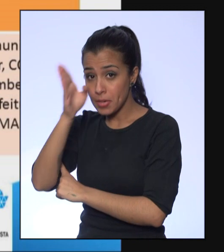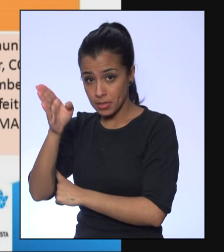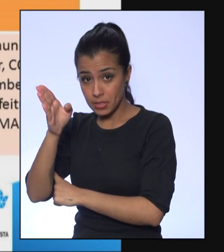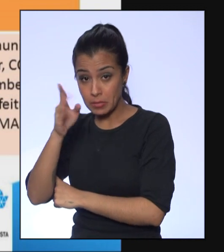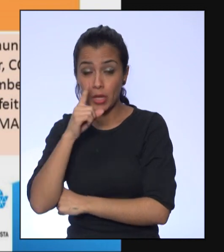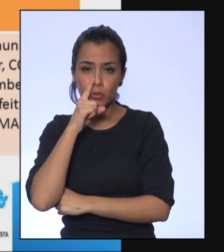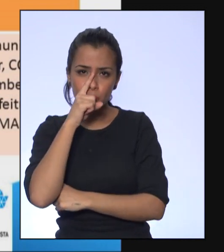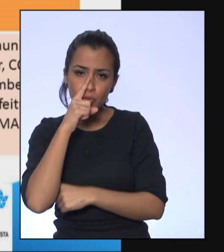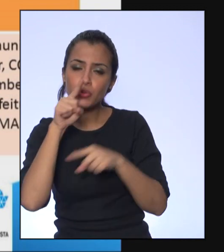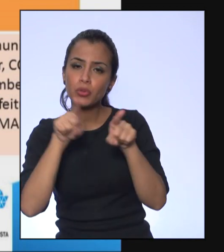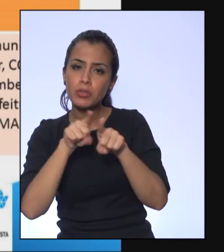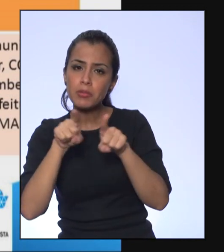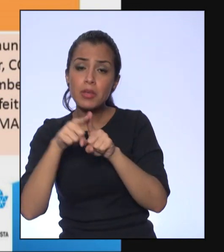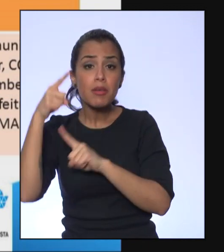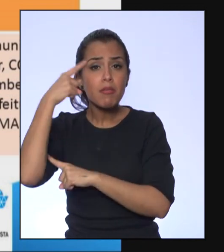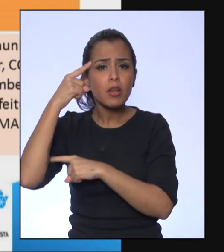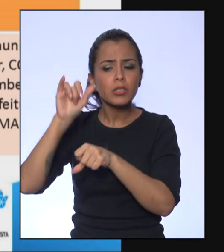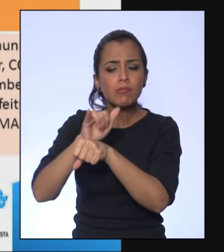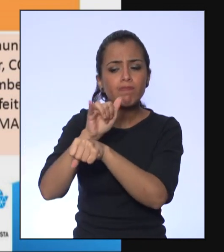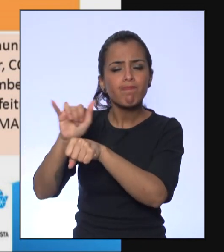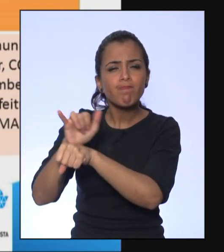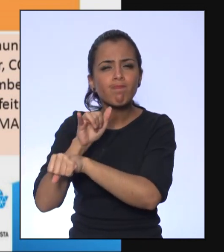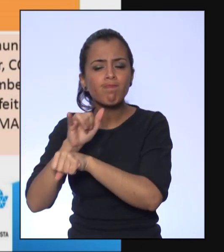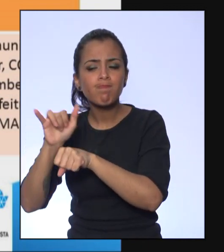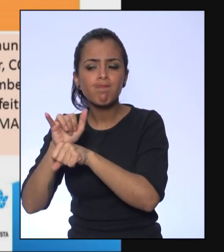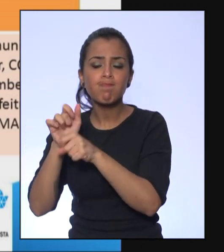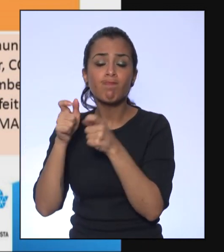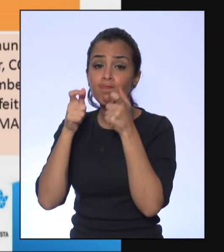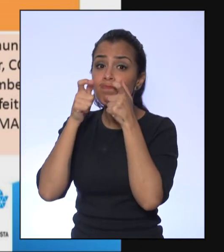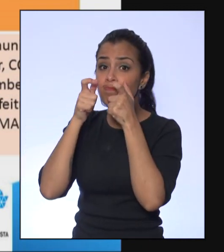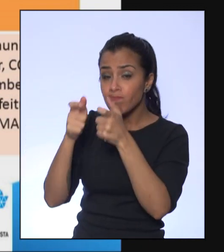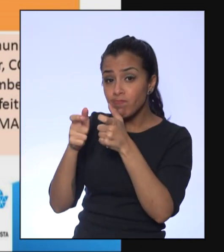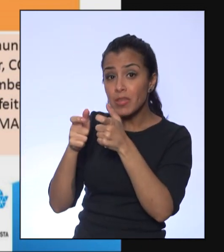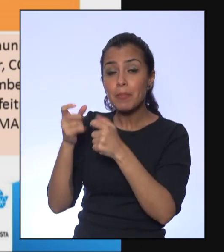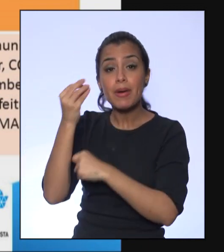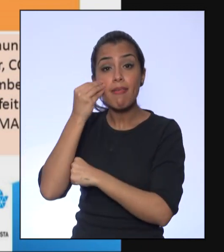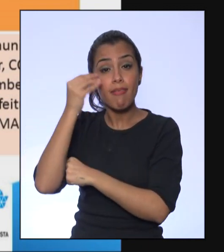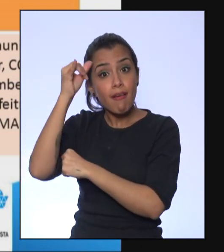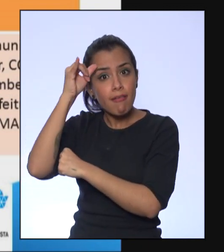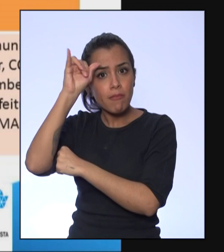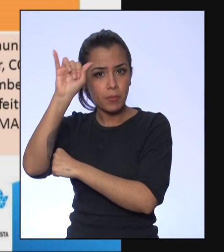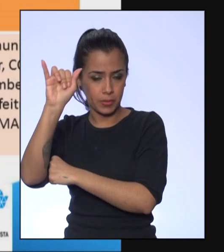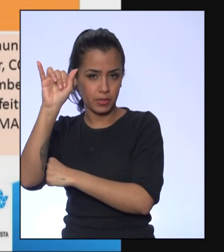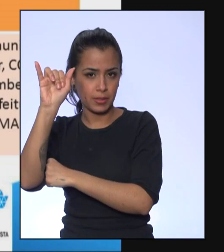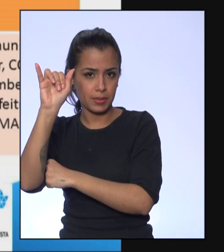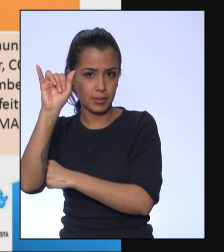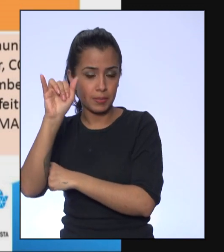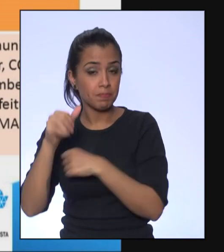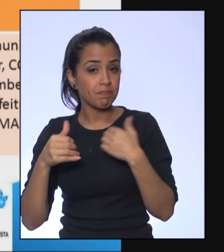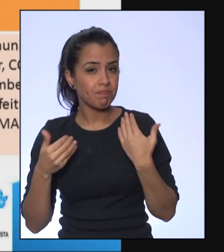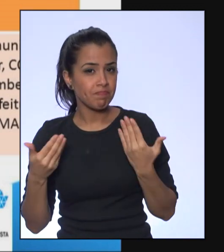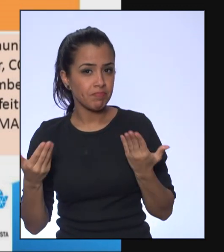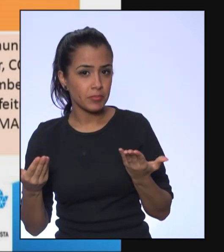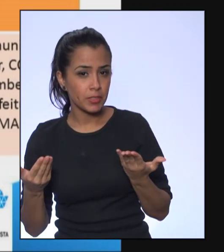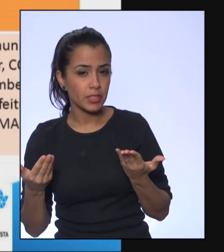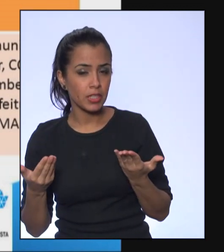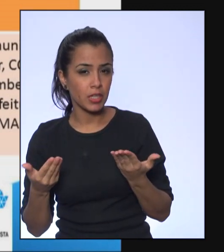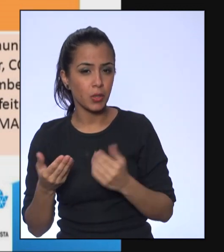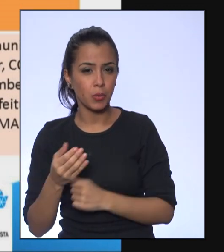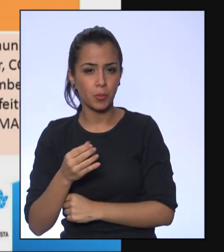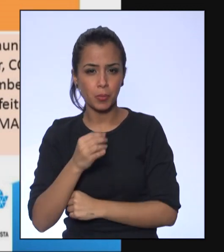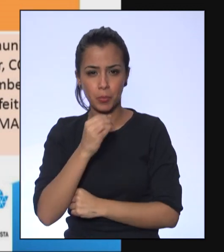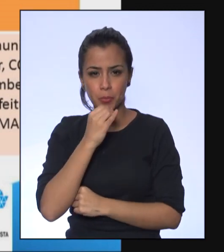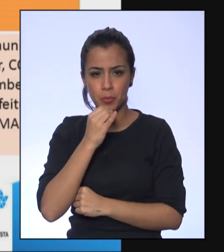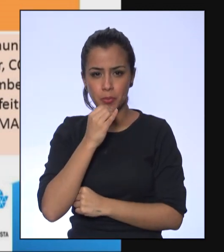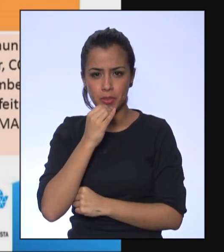e pensar em estratégias bem interessantes para a prevenção. Então, no caso, o